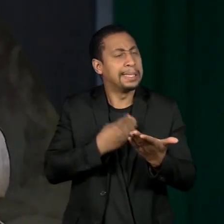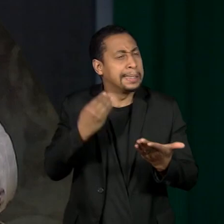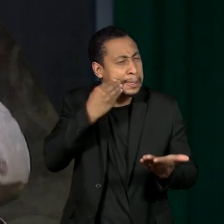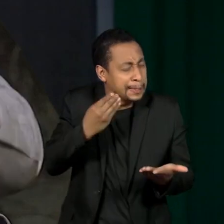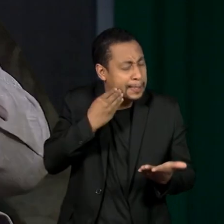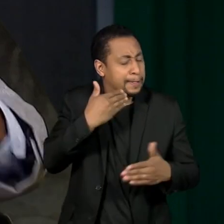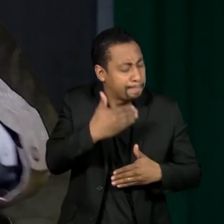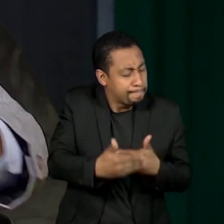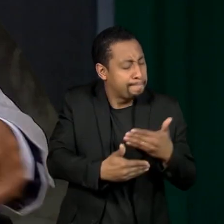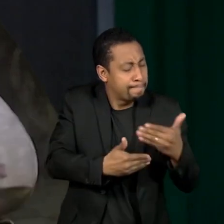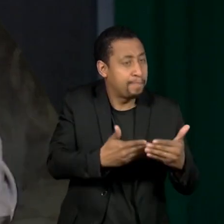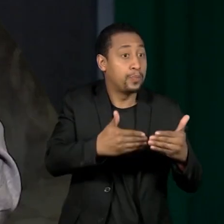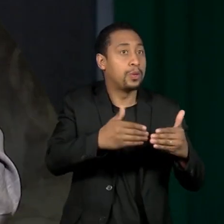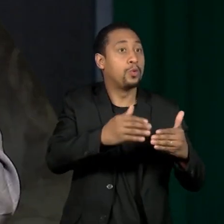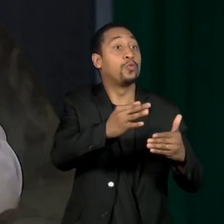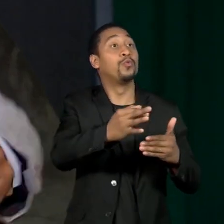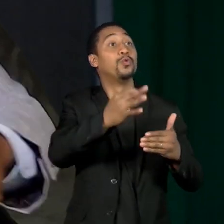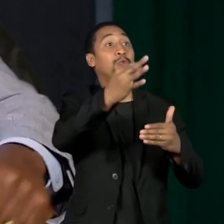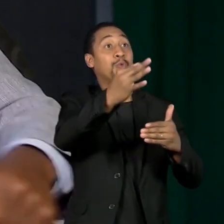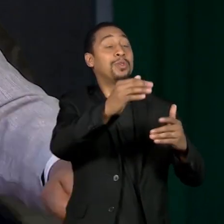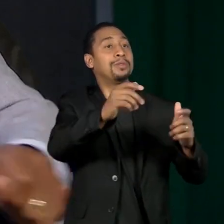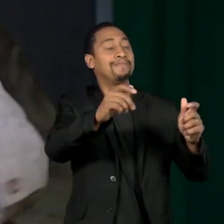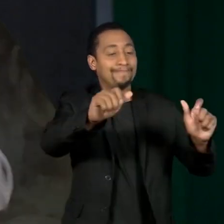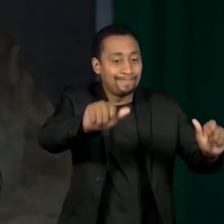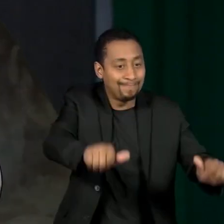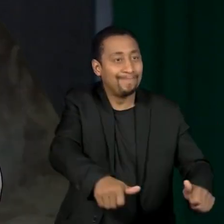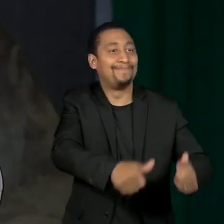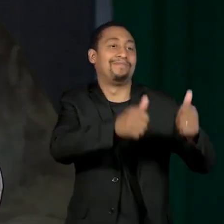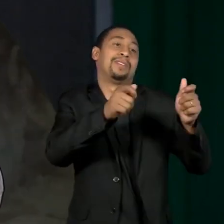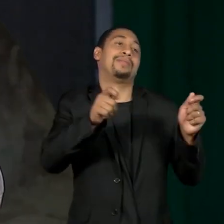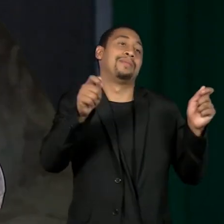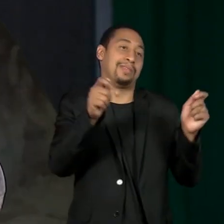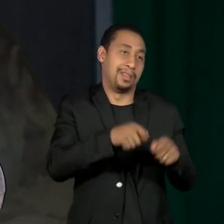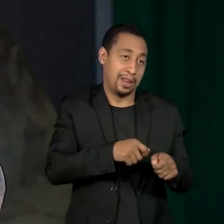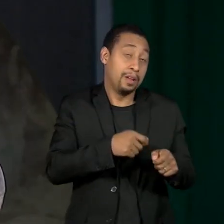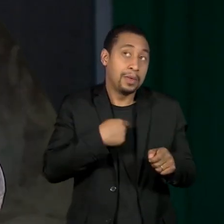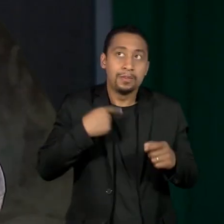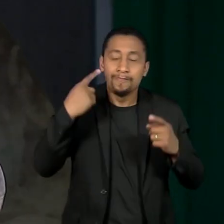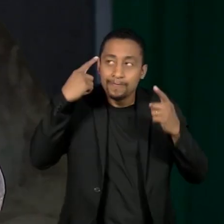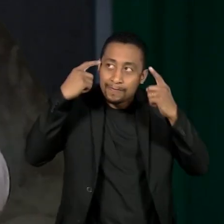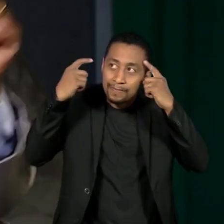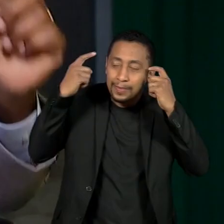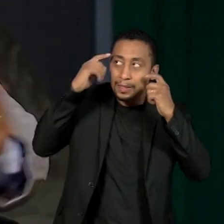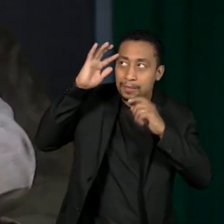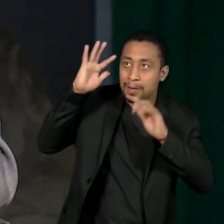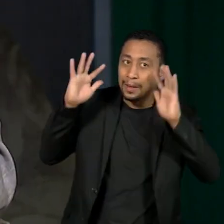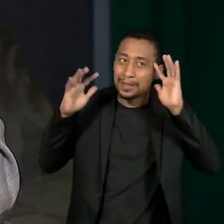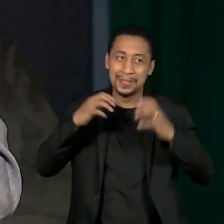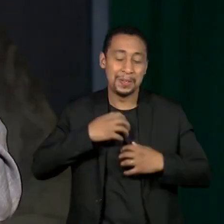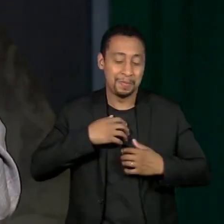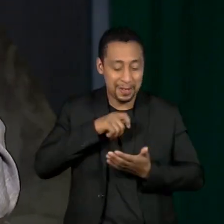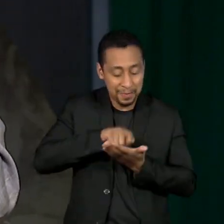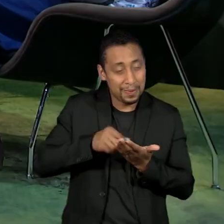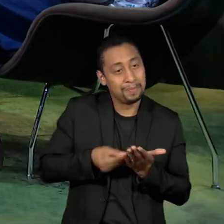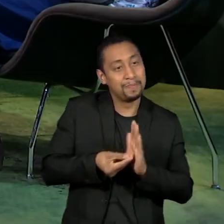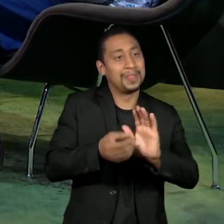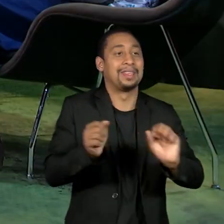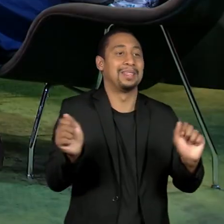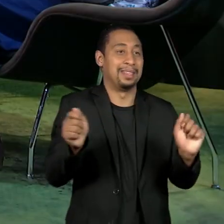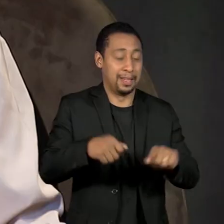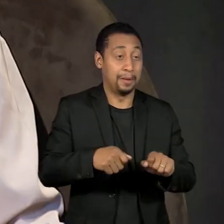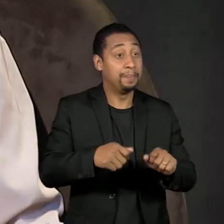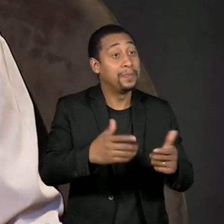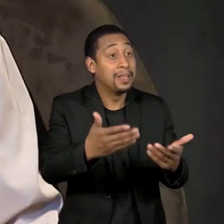construir o futuro pode ser feito através da nossa pena, das nossas ideias, dos nossos sentimentos. Quero agradecer demais, Kut, a